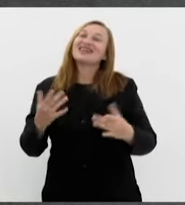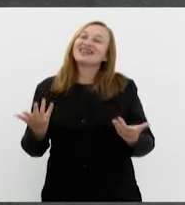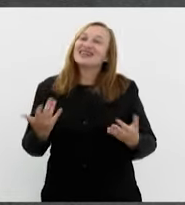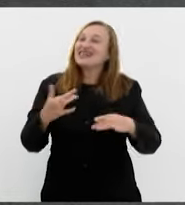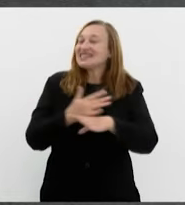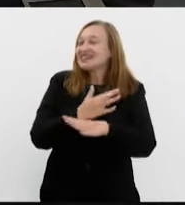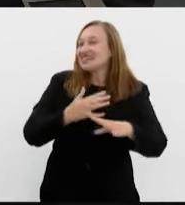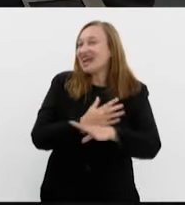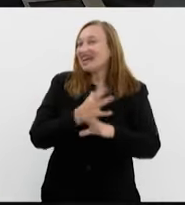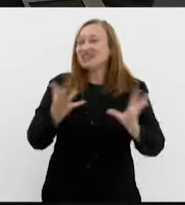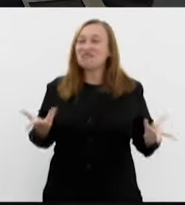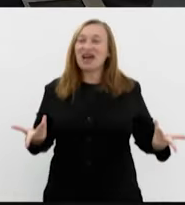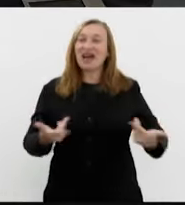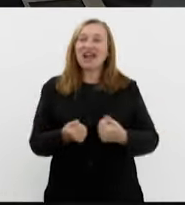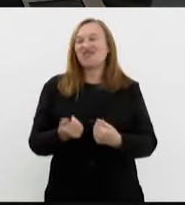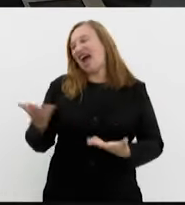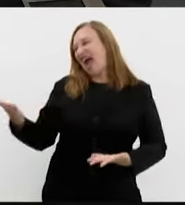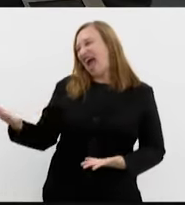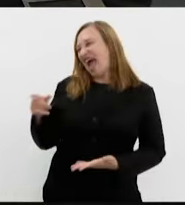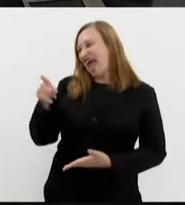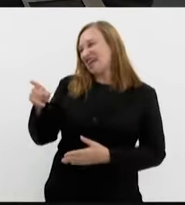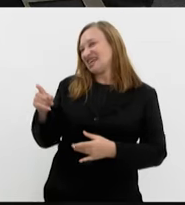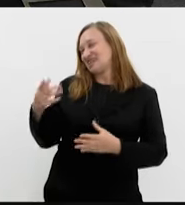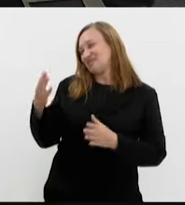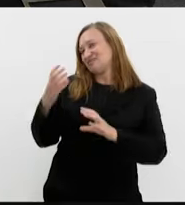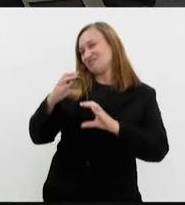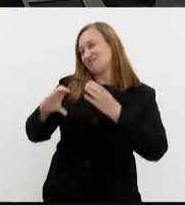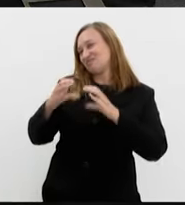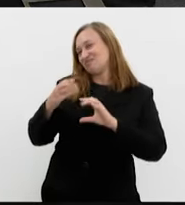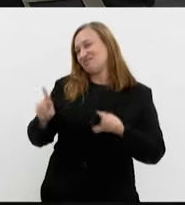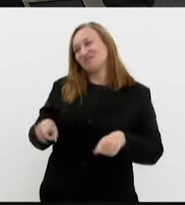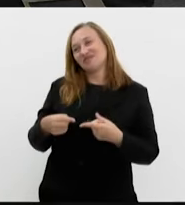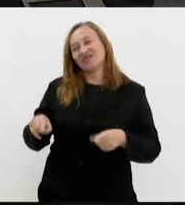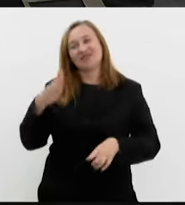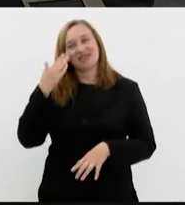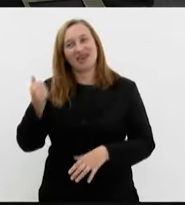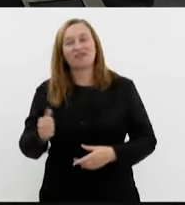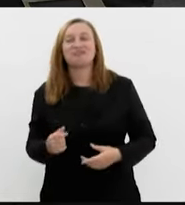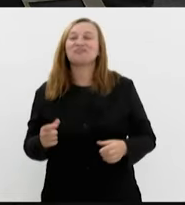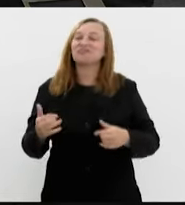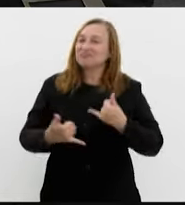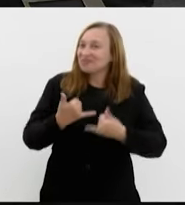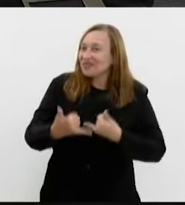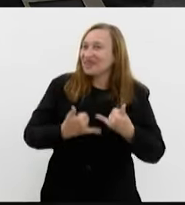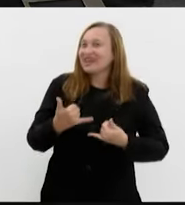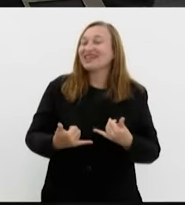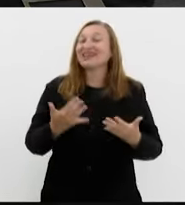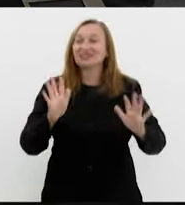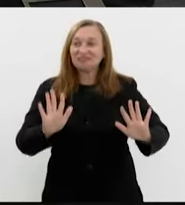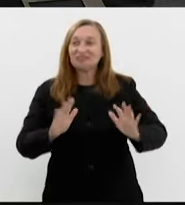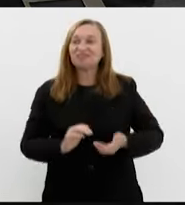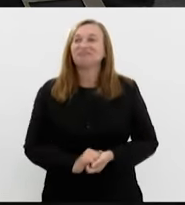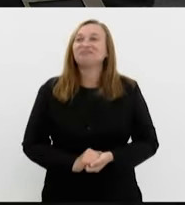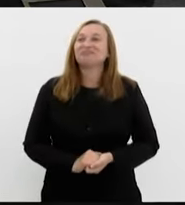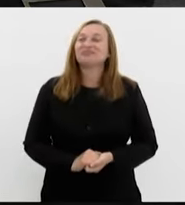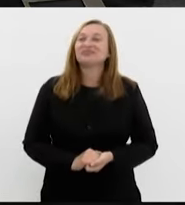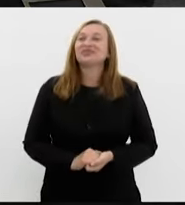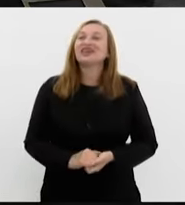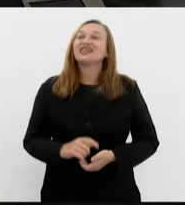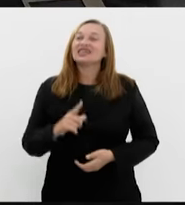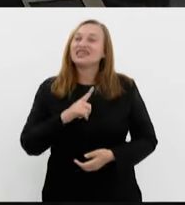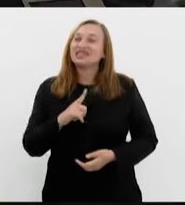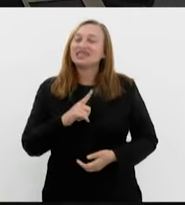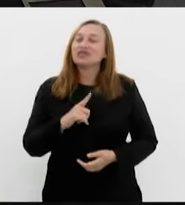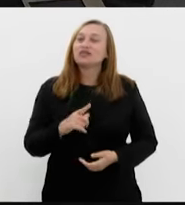está provocando. Ah, essa aí todo sabe. Então, senhor presidente, brincadeiras à parte é o seguinte. Eu sempre tive